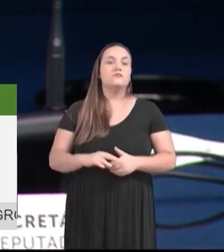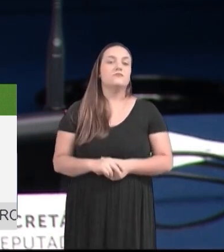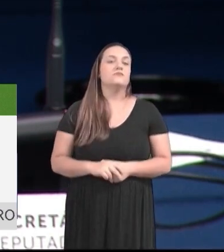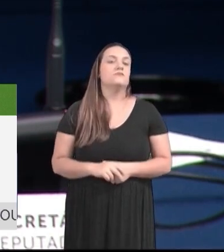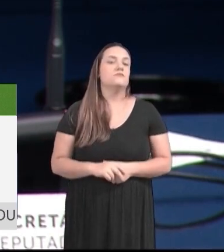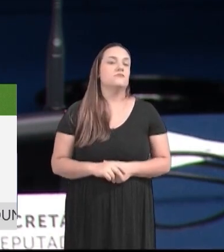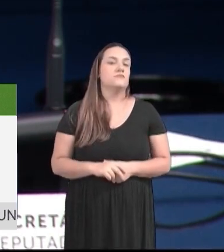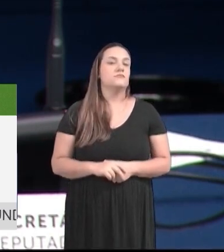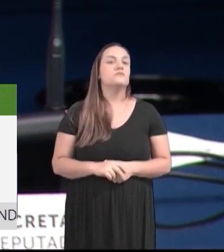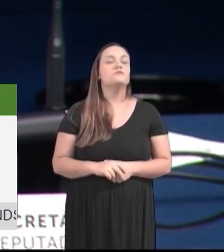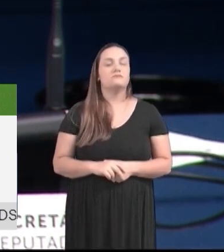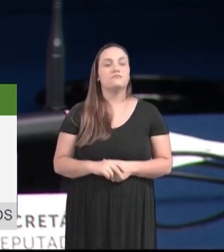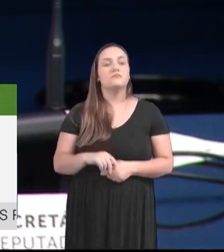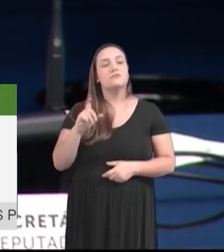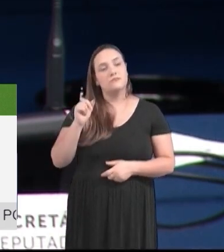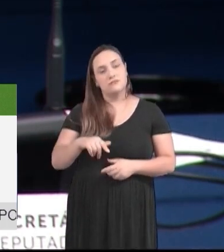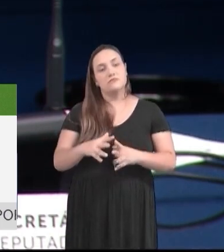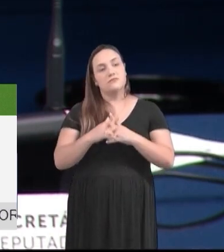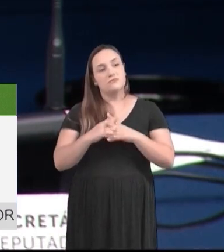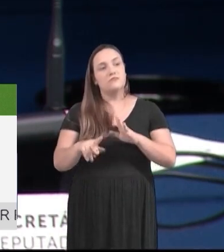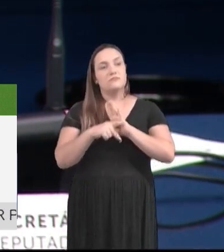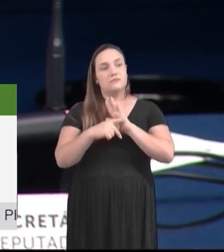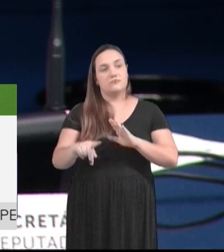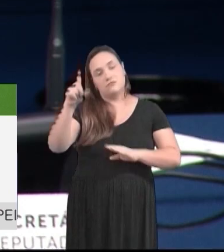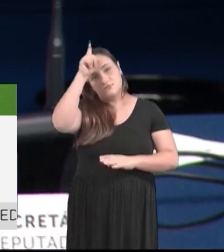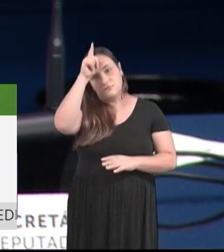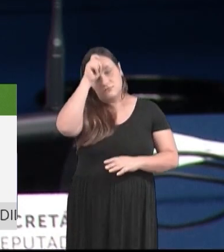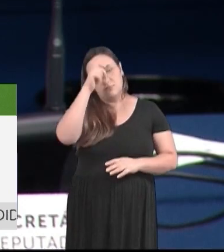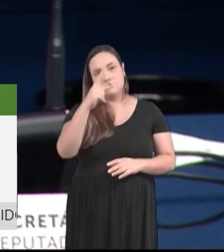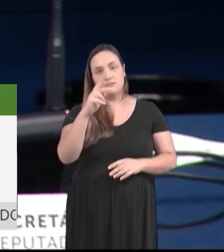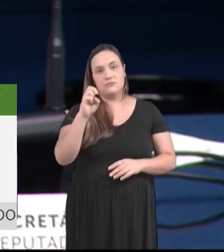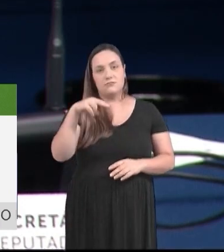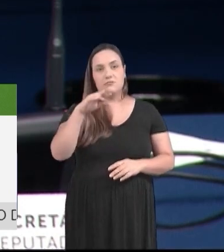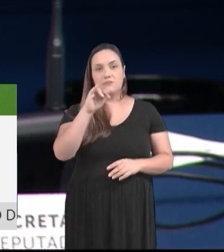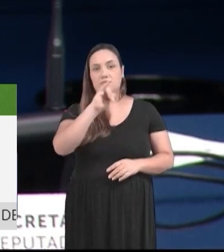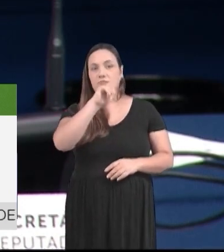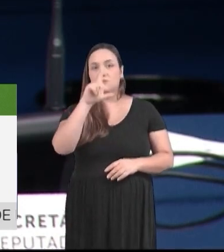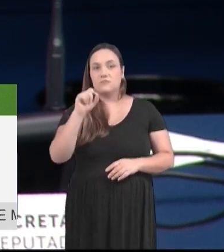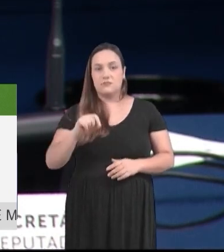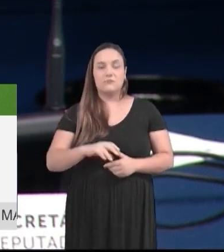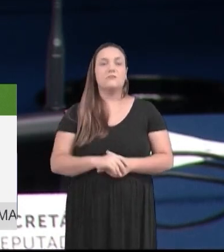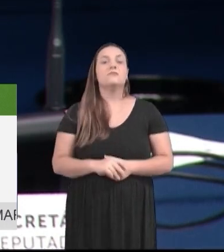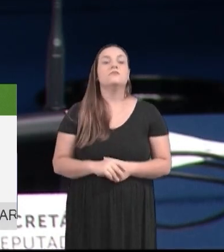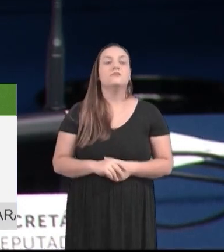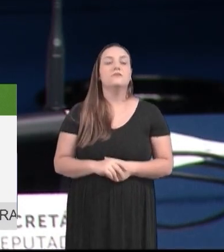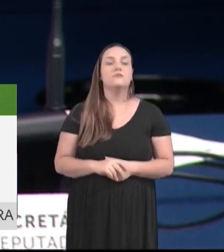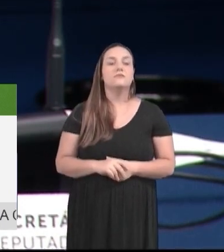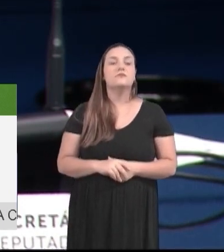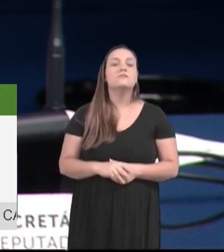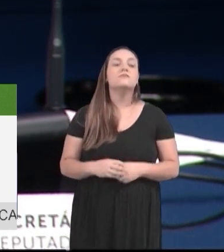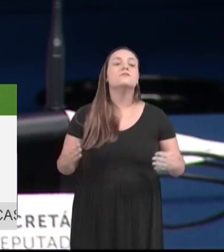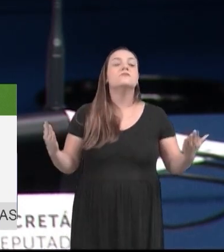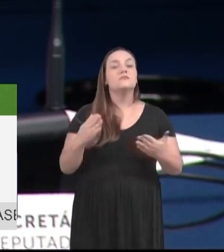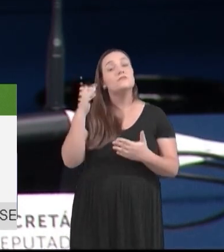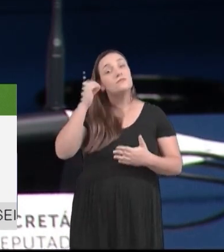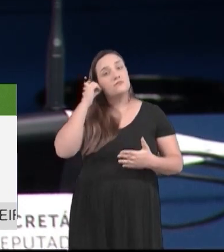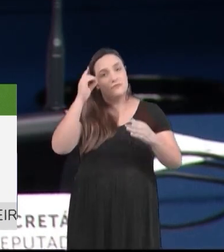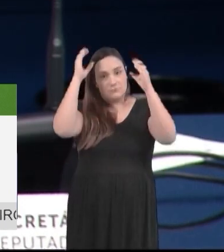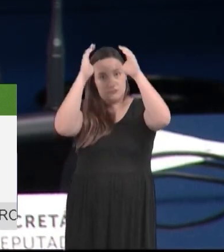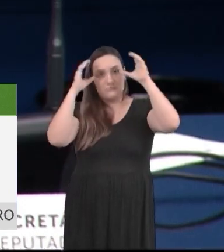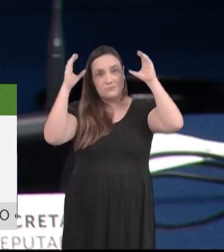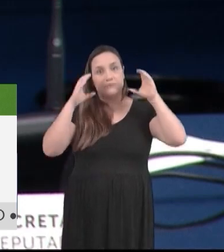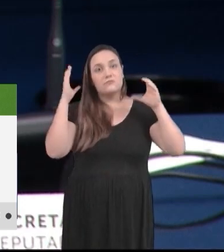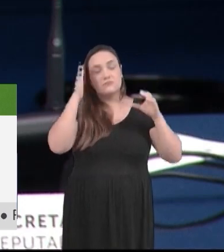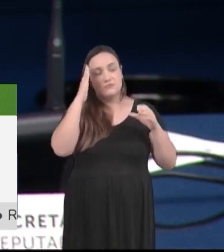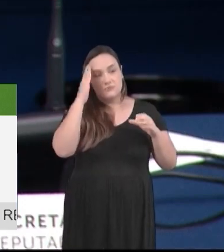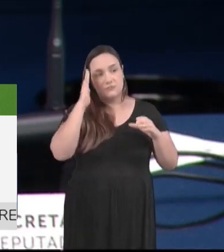de altíssima complexidade, que é o Hospital do Pênfico, que agora está se credenciando também. O deputado Caravina sabe isso, porque